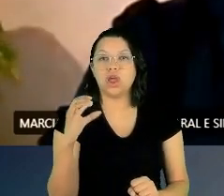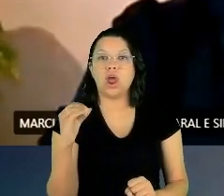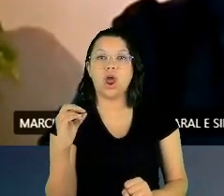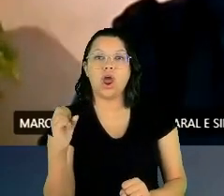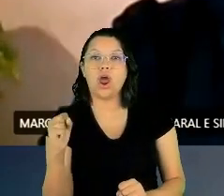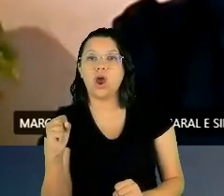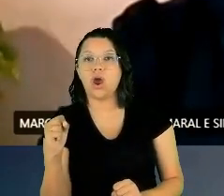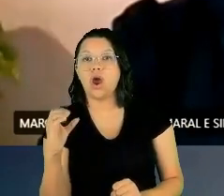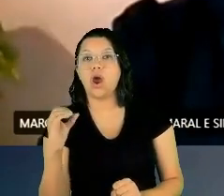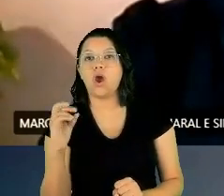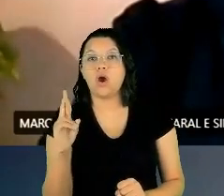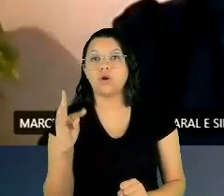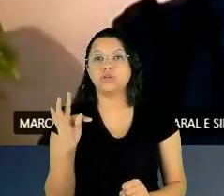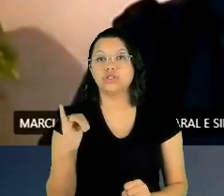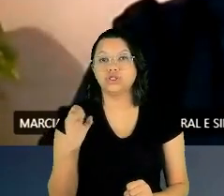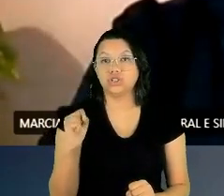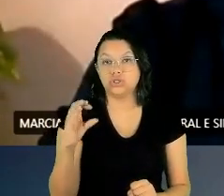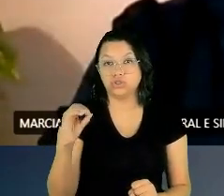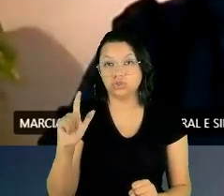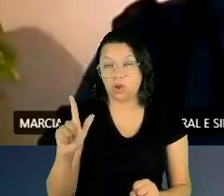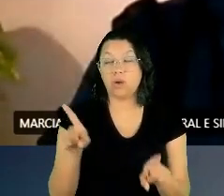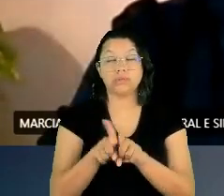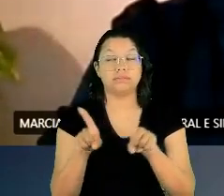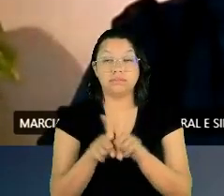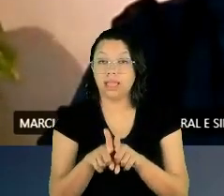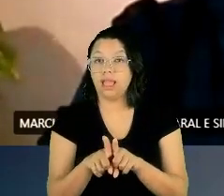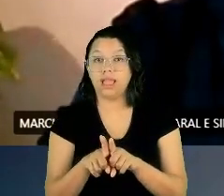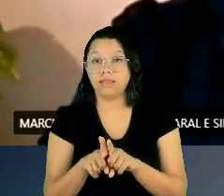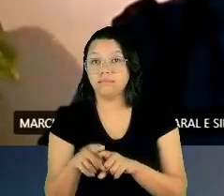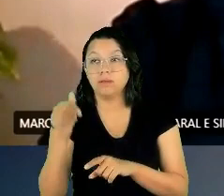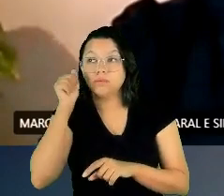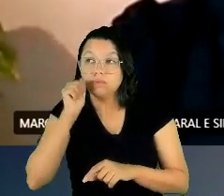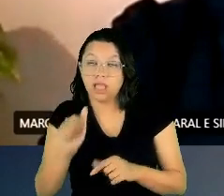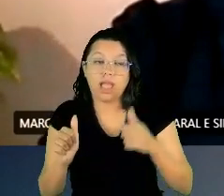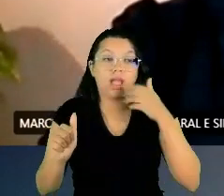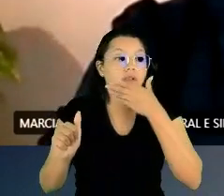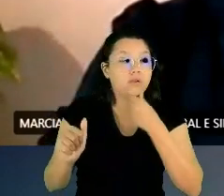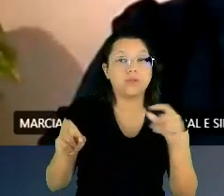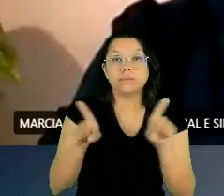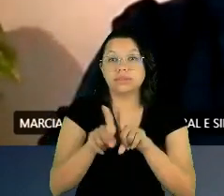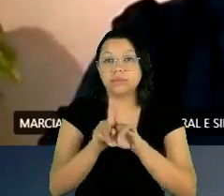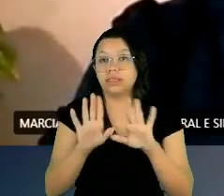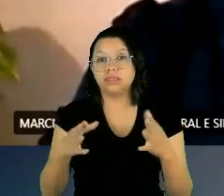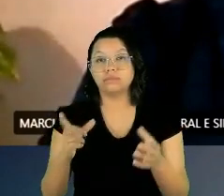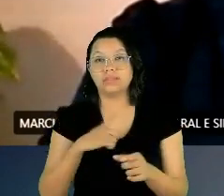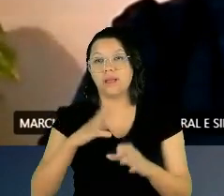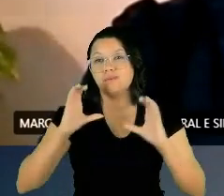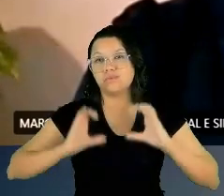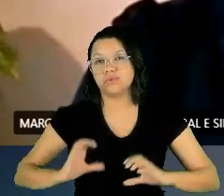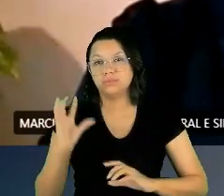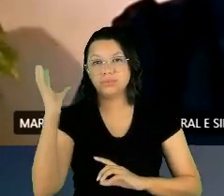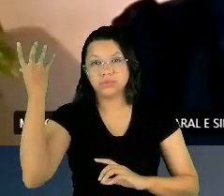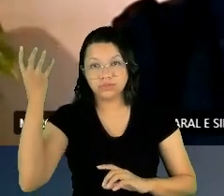provoca aumento de cortisol, tanto em homens quanto em mulheres. Então, tem comportamentos que vão acontecer, decisórios aqui, que é o